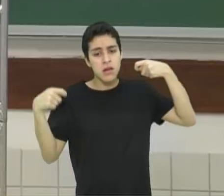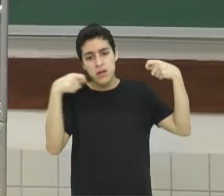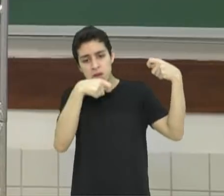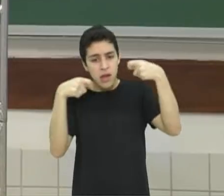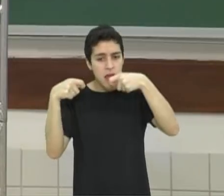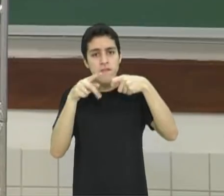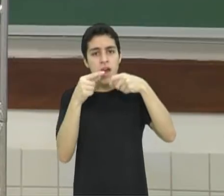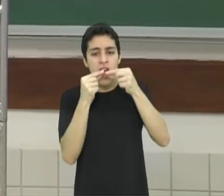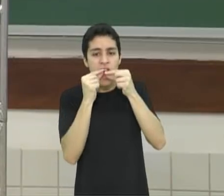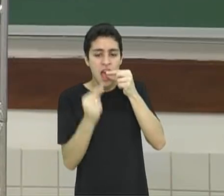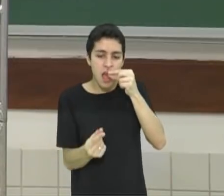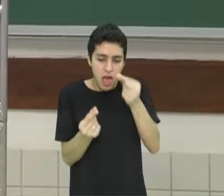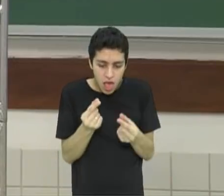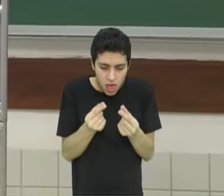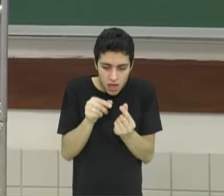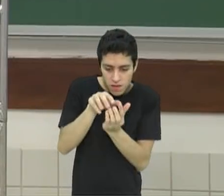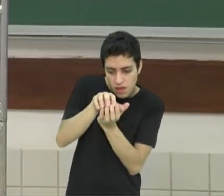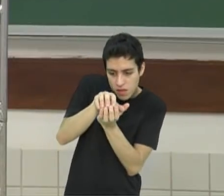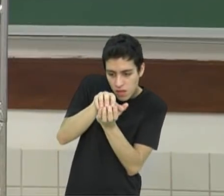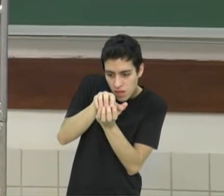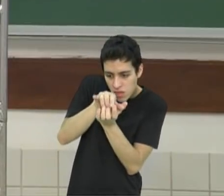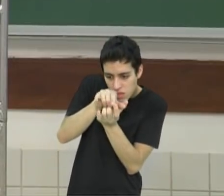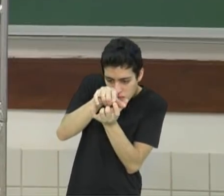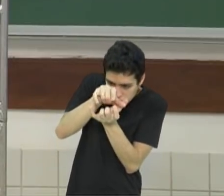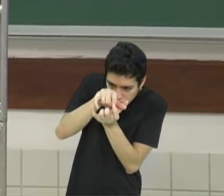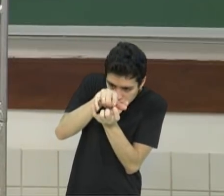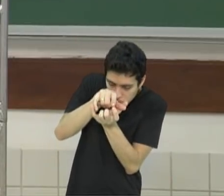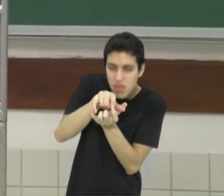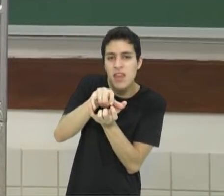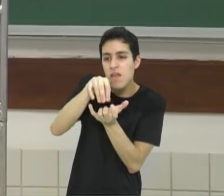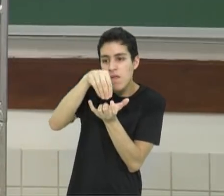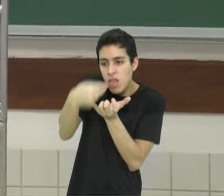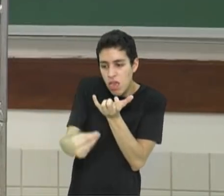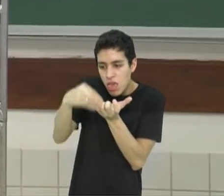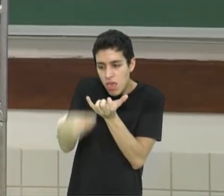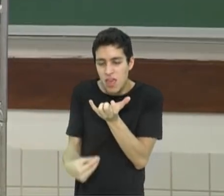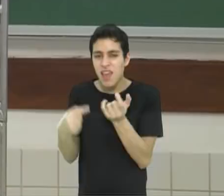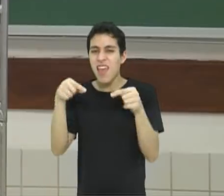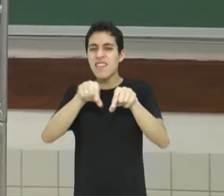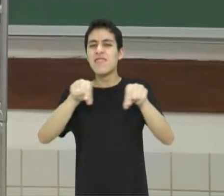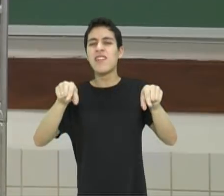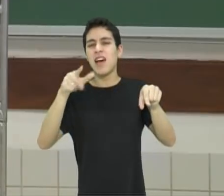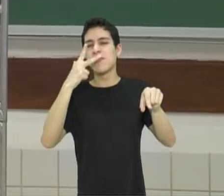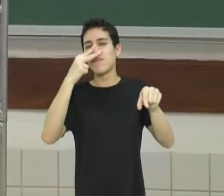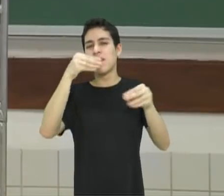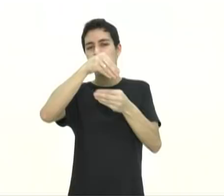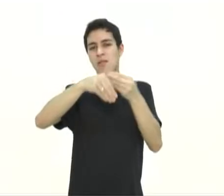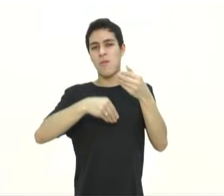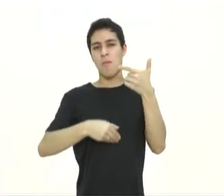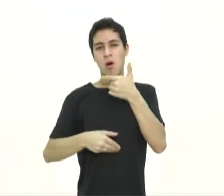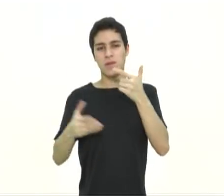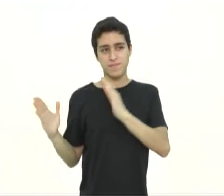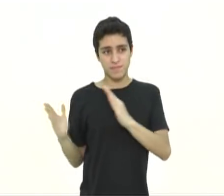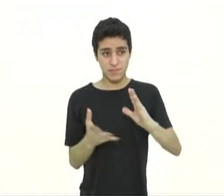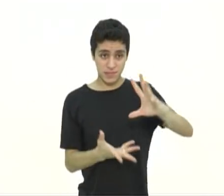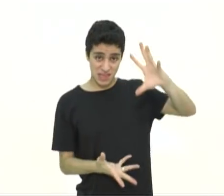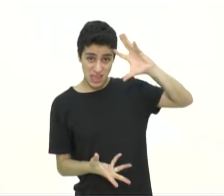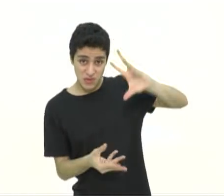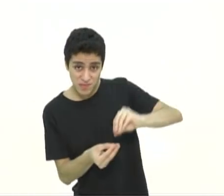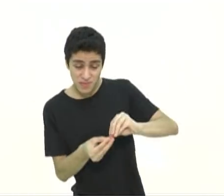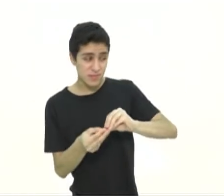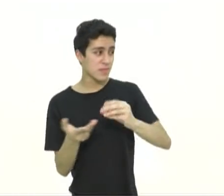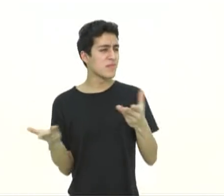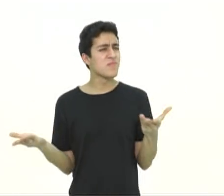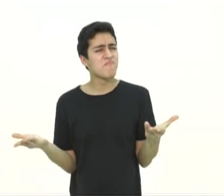vão cair. Esse é o trecho que tinha o humor. Resumindo, na aula de hoje,